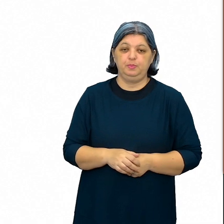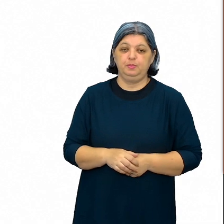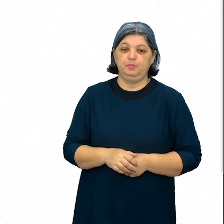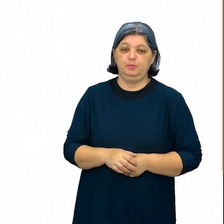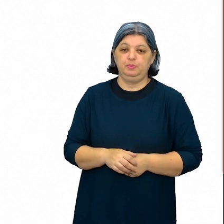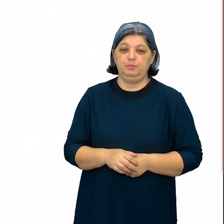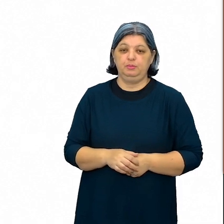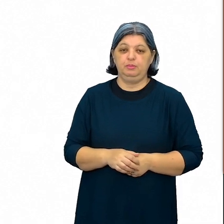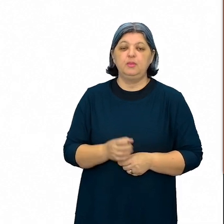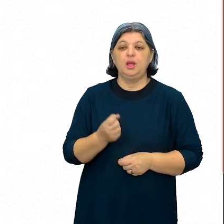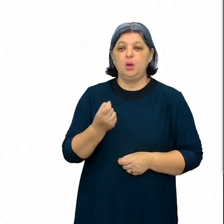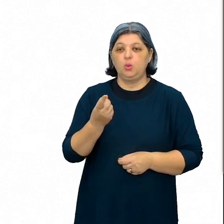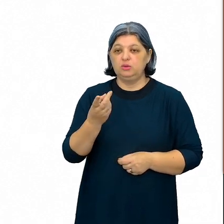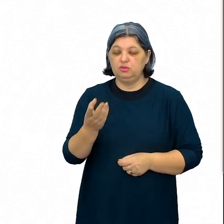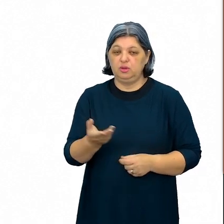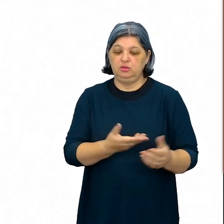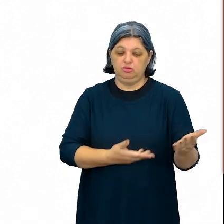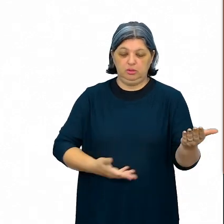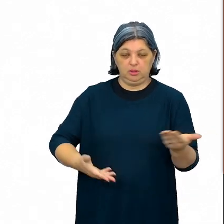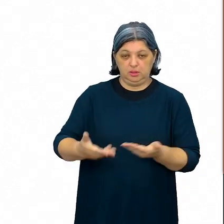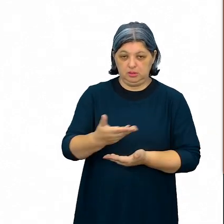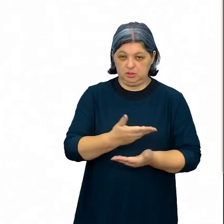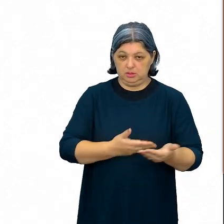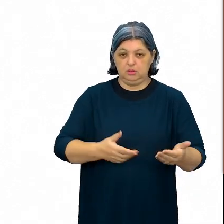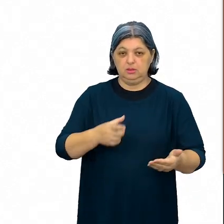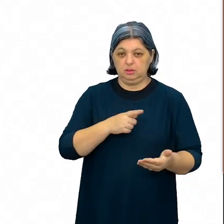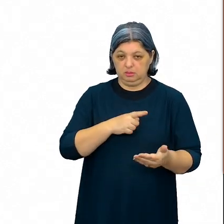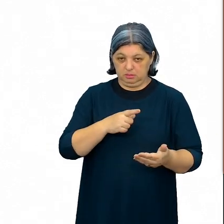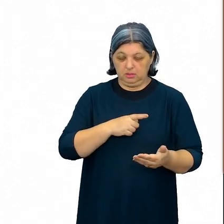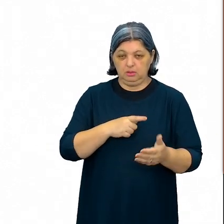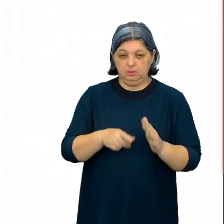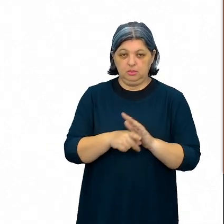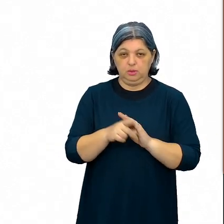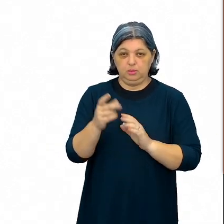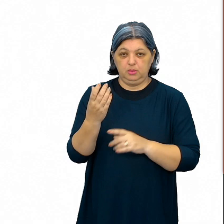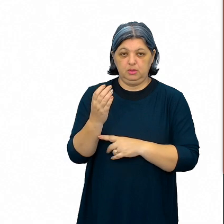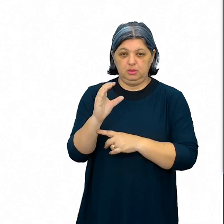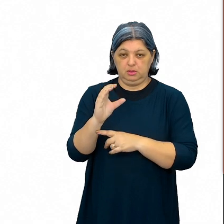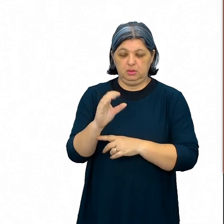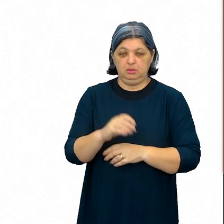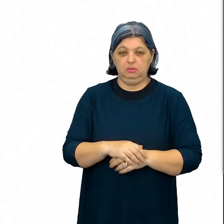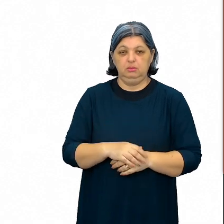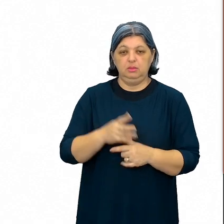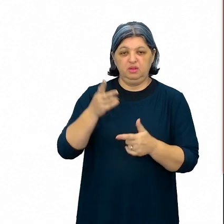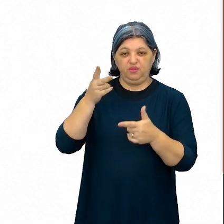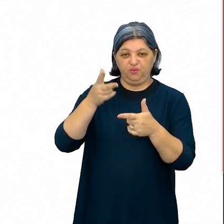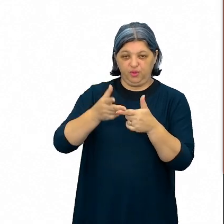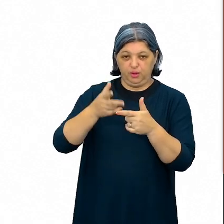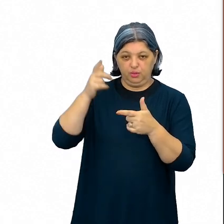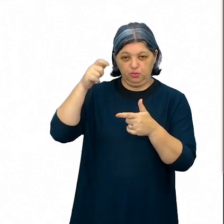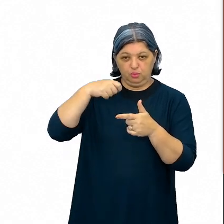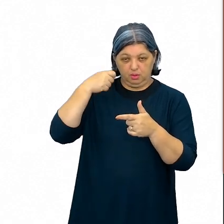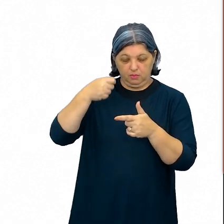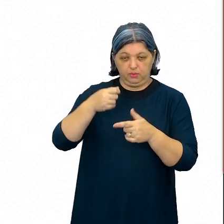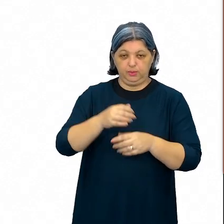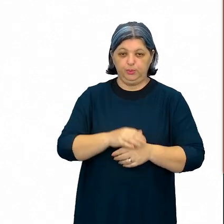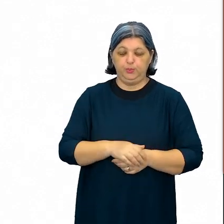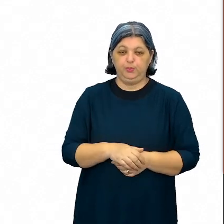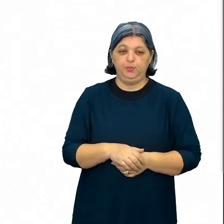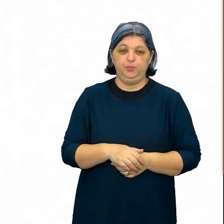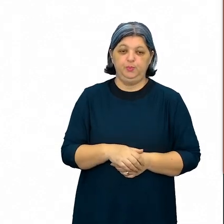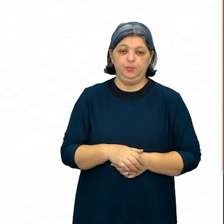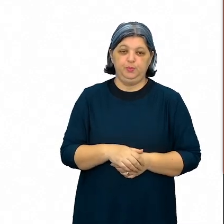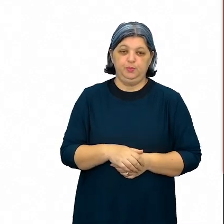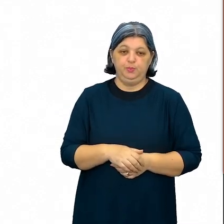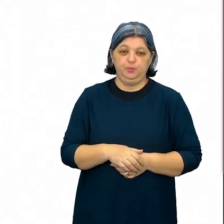interações que vocês possuem é por esse canal aqui né é via vídeo até tal então